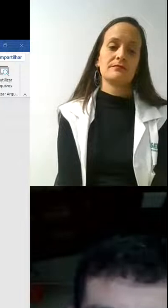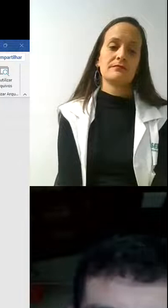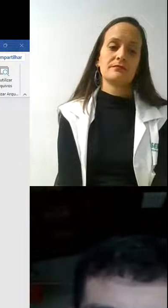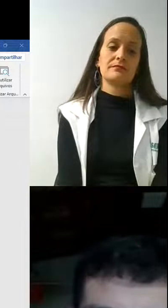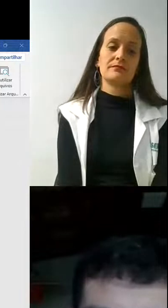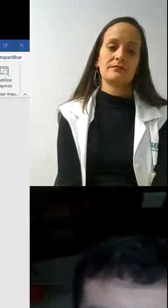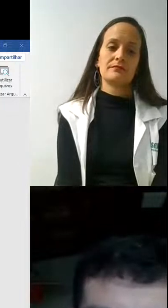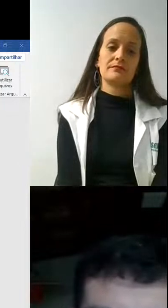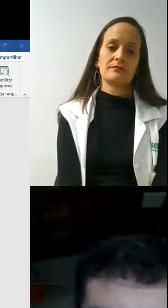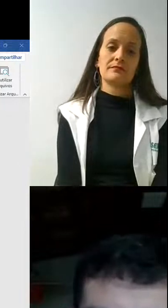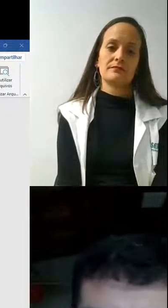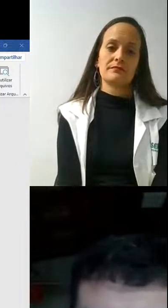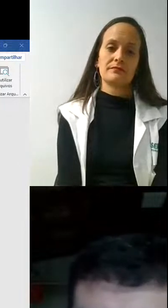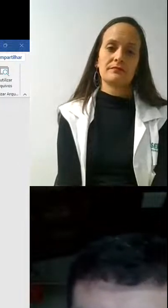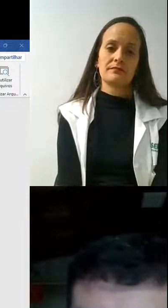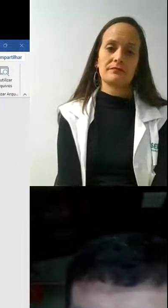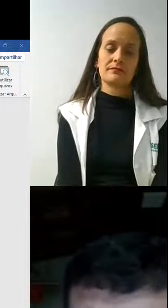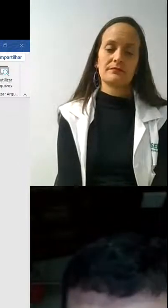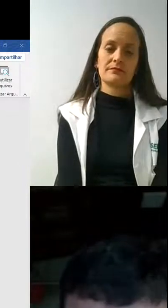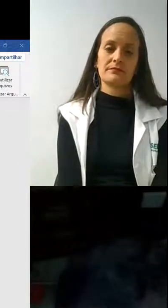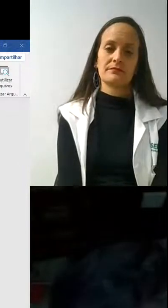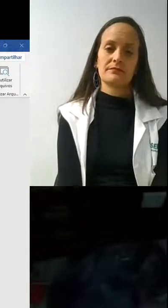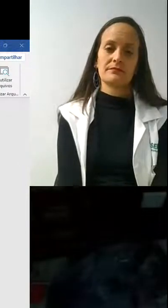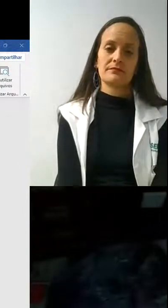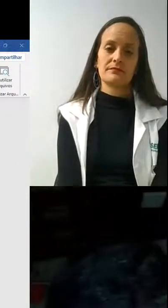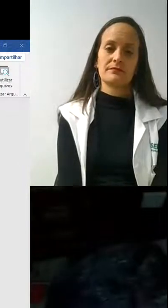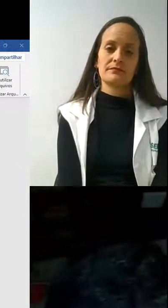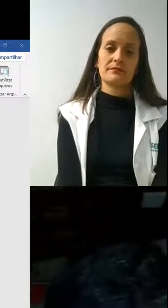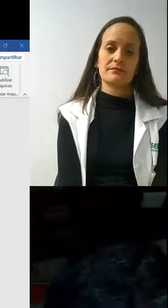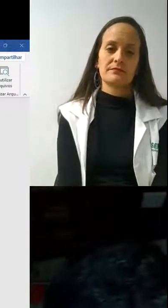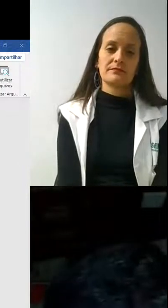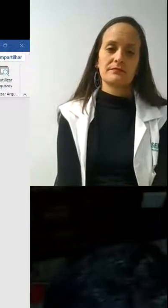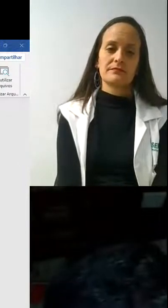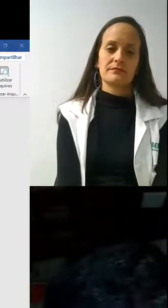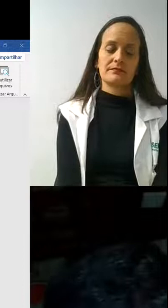Luzirene. Tá com áudio habilitado, quer perguntar?